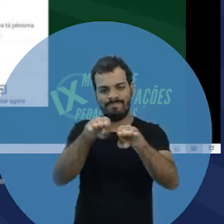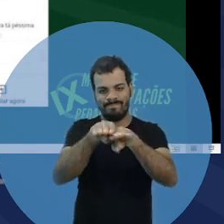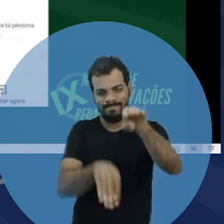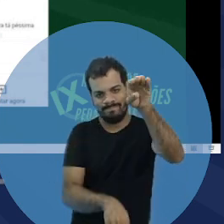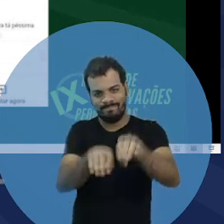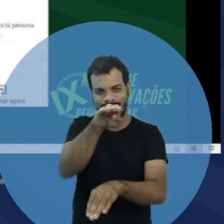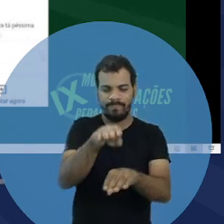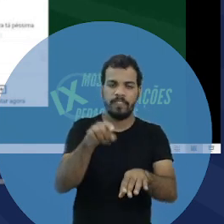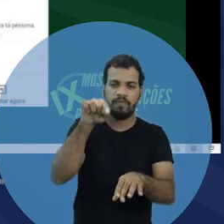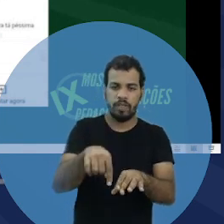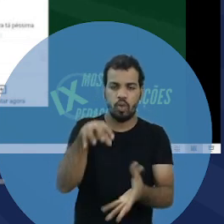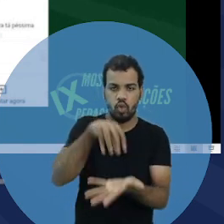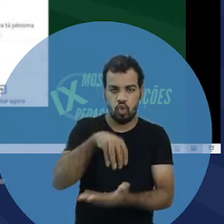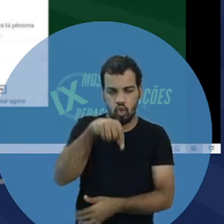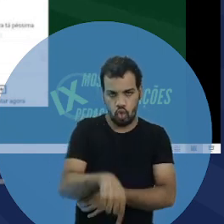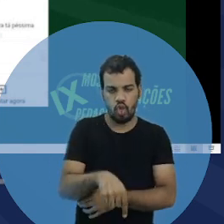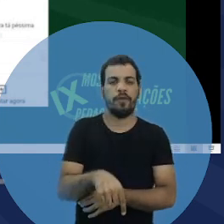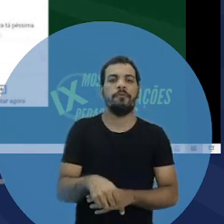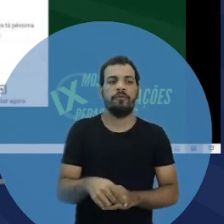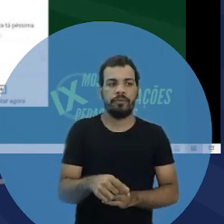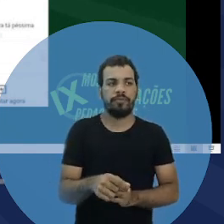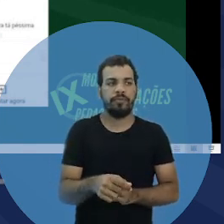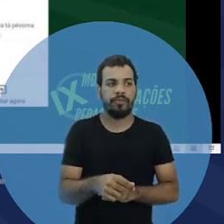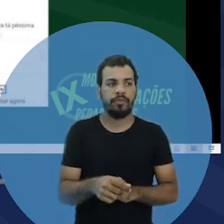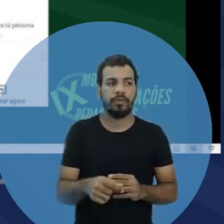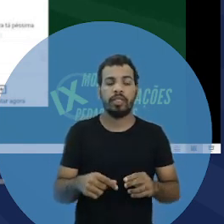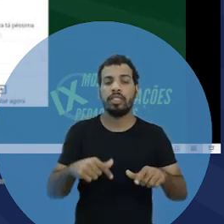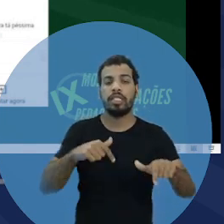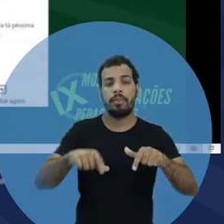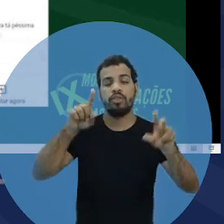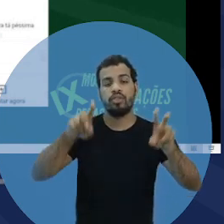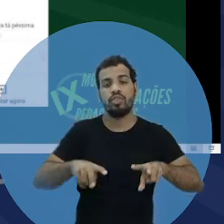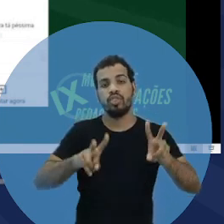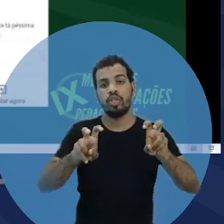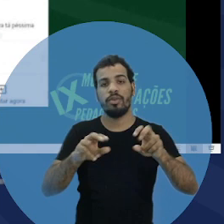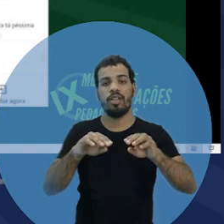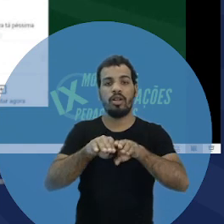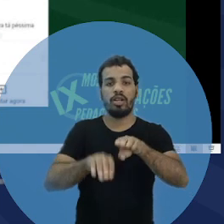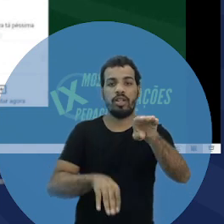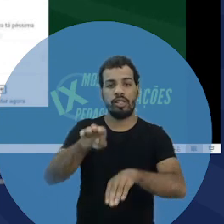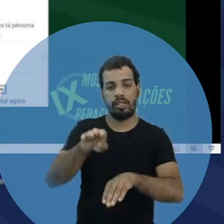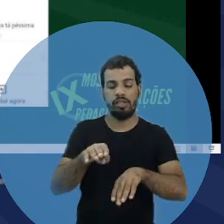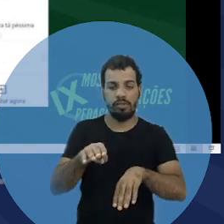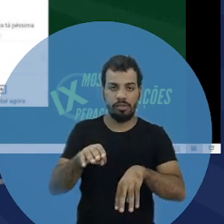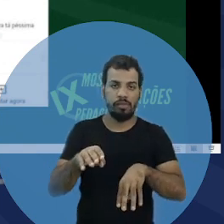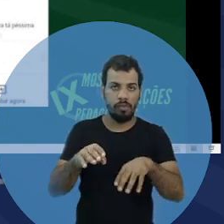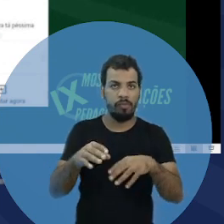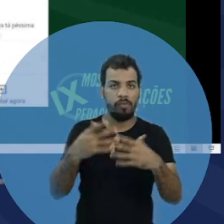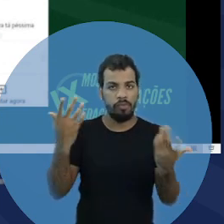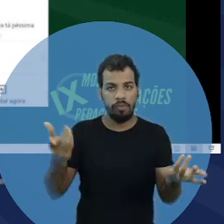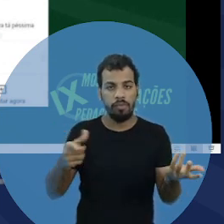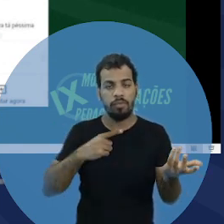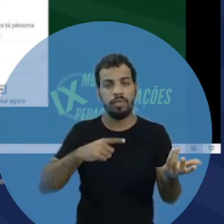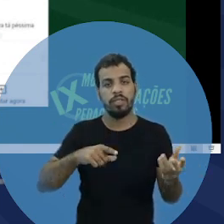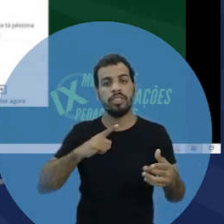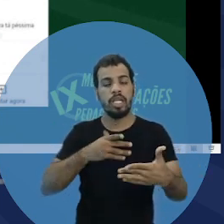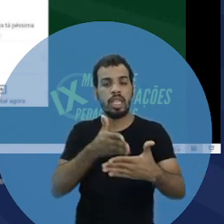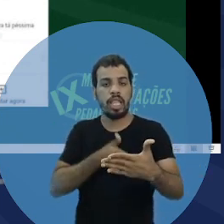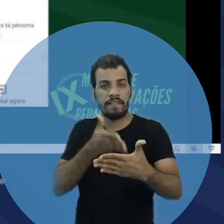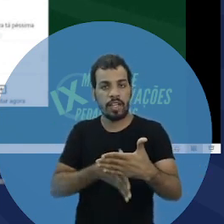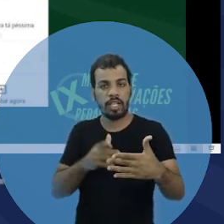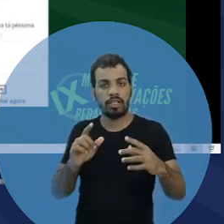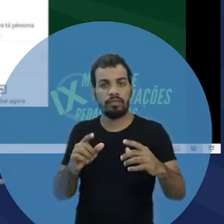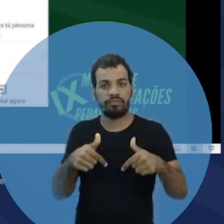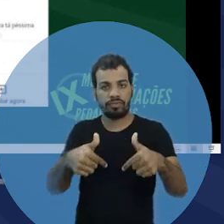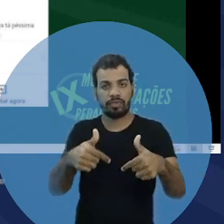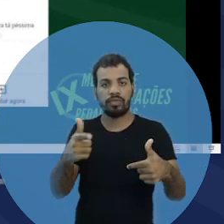núcleo, a gente trabalha muito a questão da desigualdade de gênero, as dificuldades enfrentadas pela desigualdade de